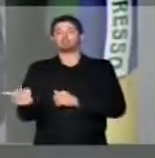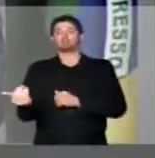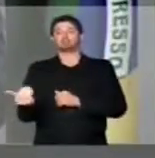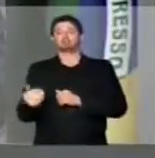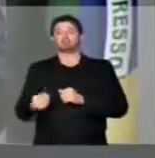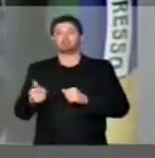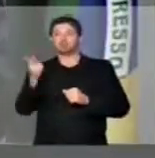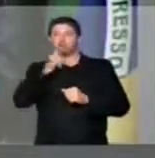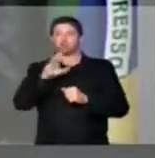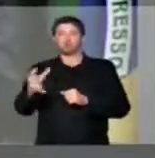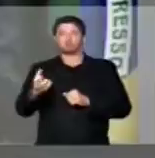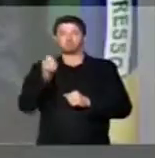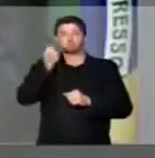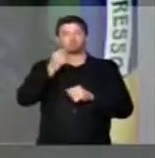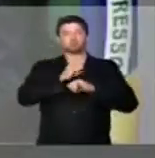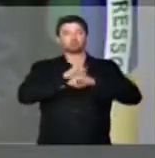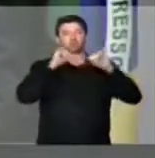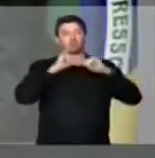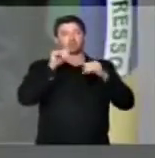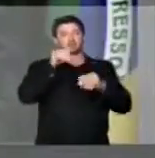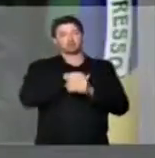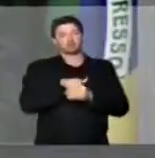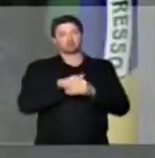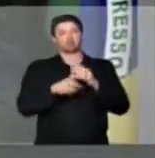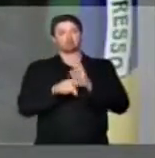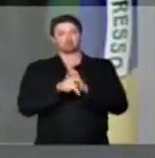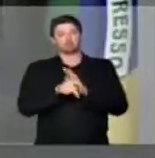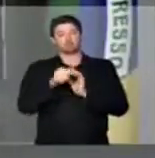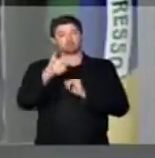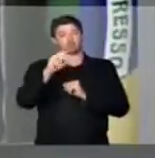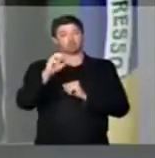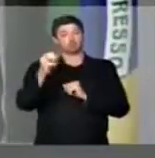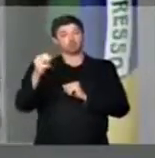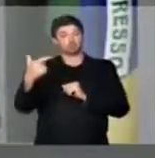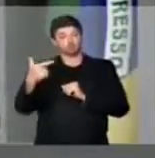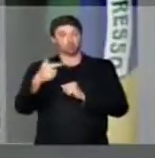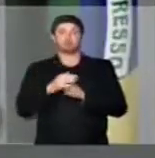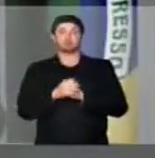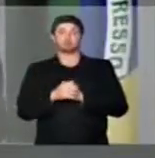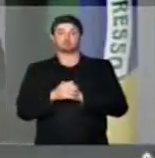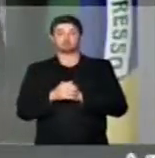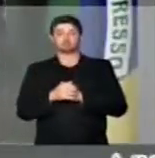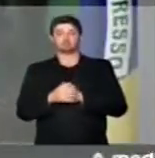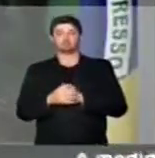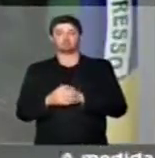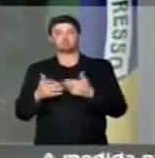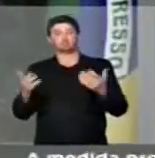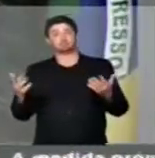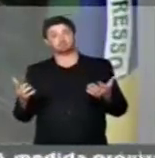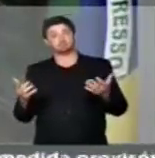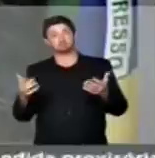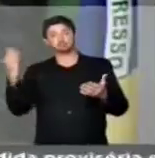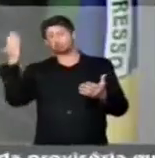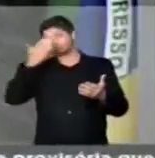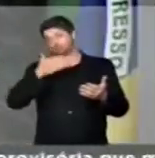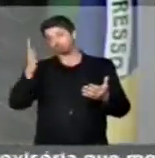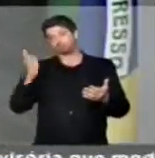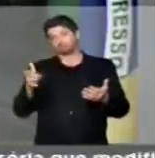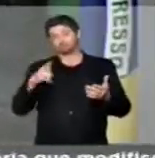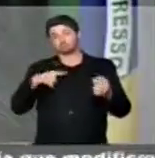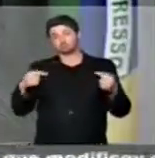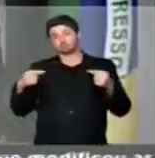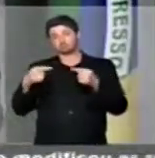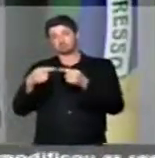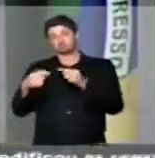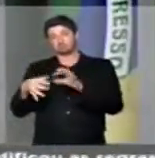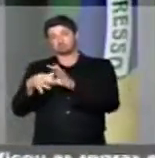para arrecadar dinheiro para a campanha eleitoral de 2002. E ele ficou provado que estava